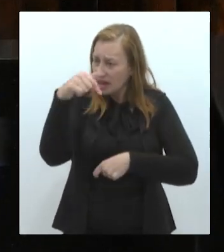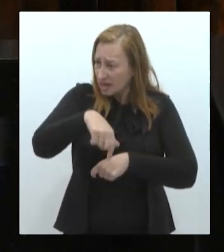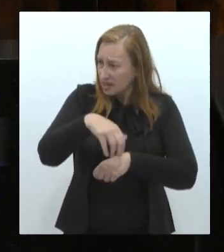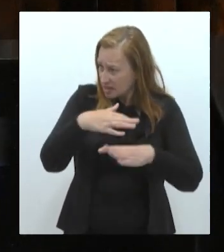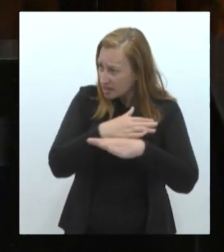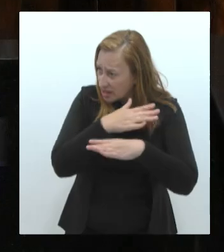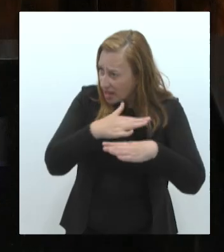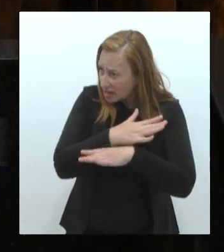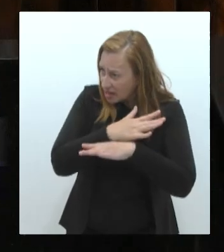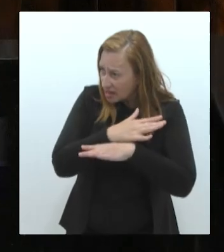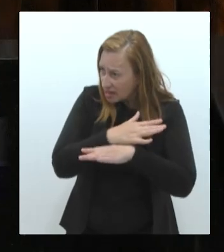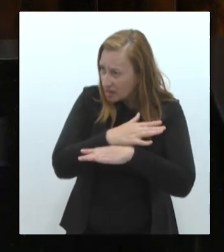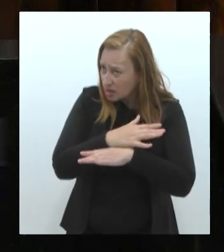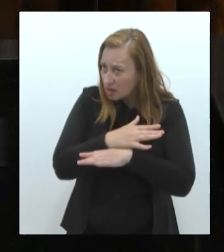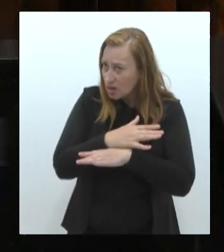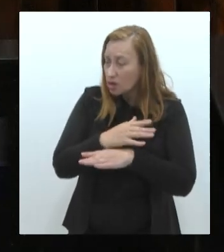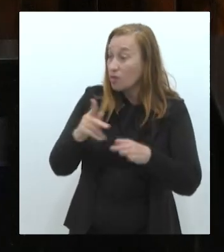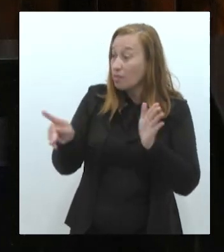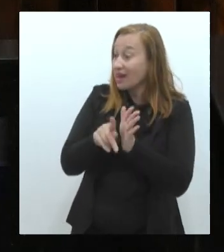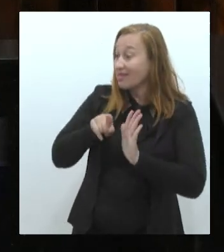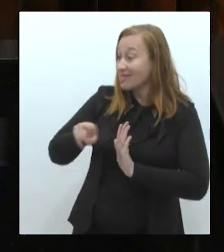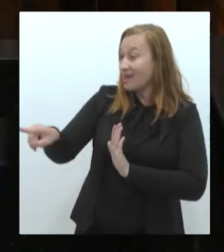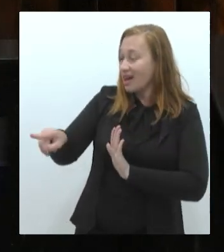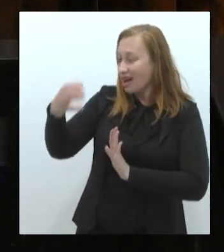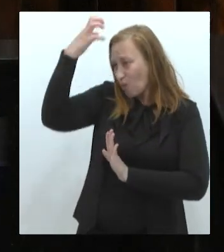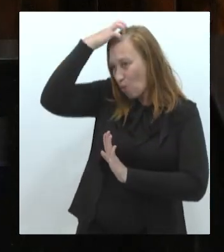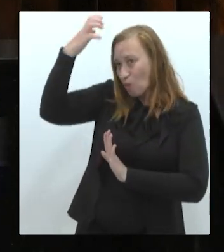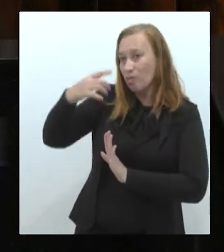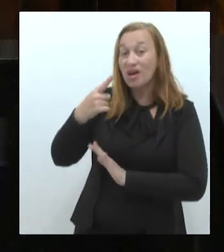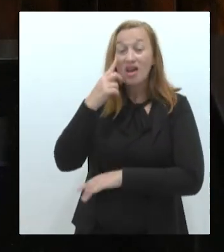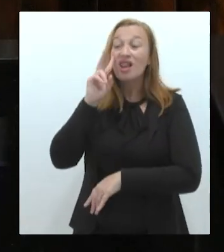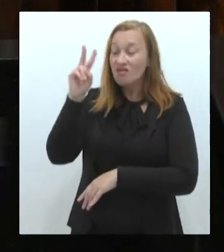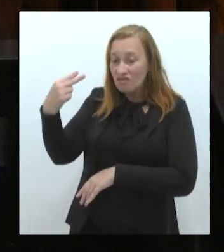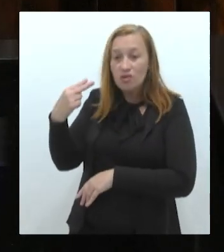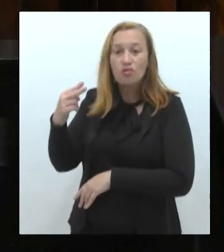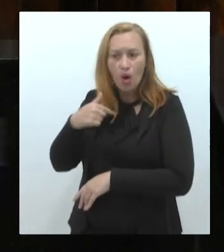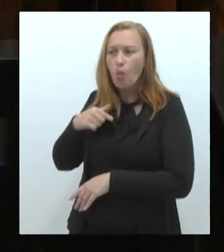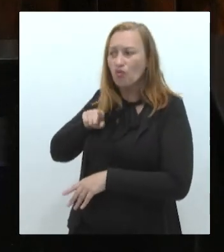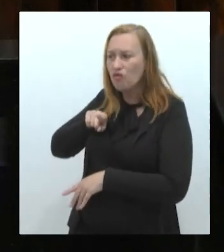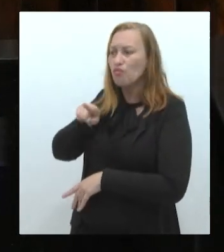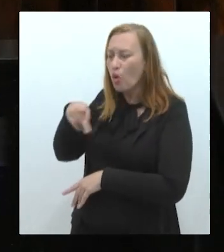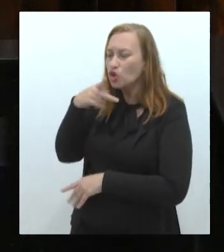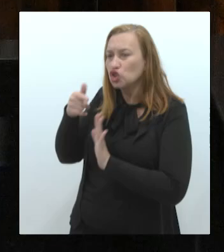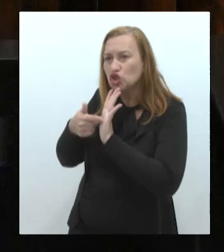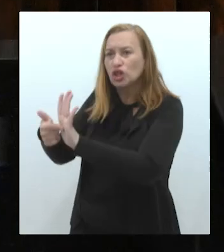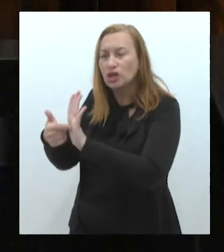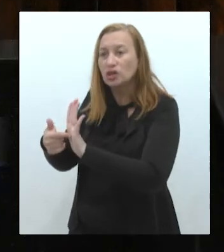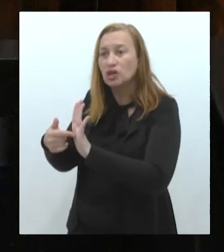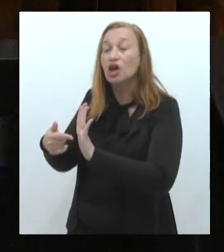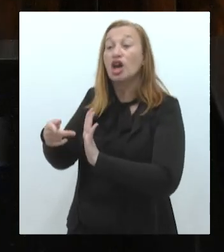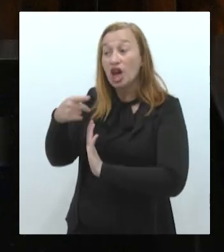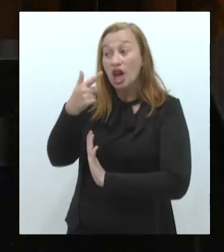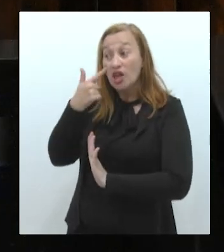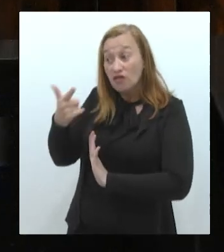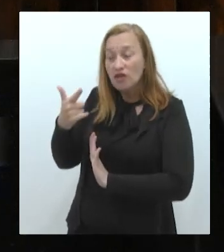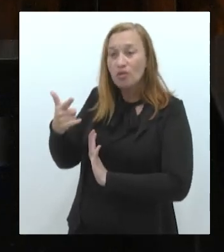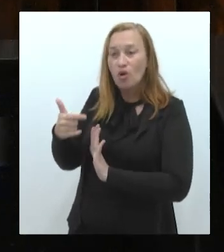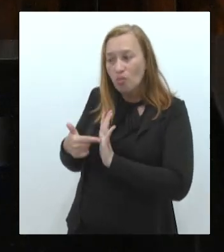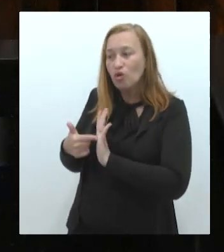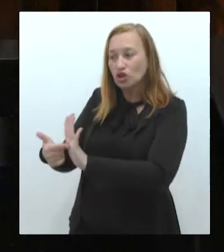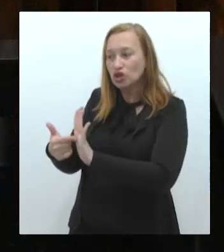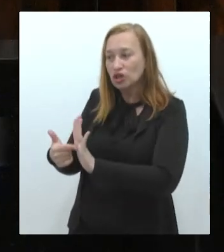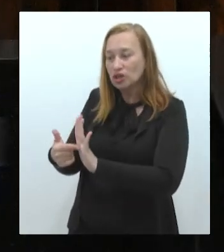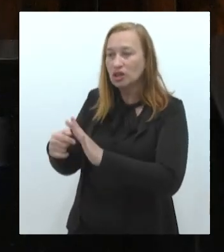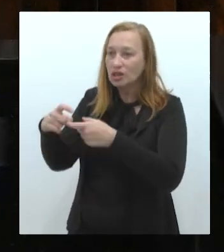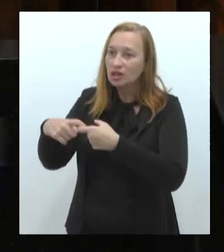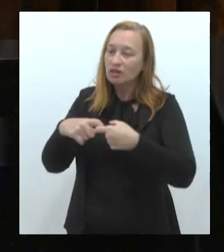cidade, o culpado está aqui, ó. E ele viu apontando para ele. Ele viu falando que o culpado dessas operações